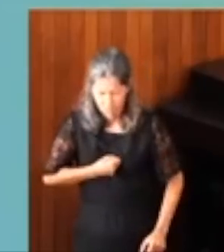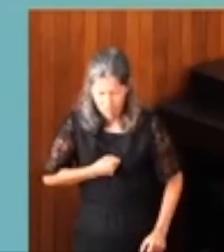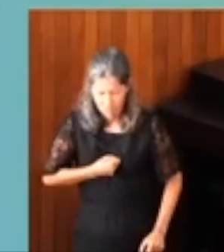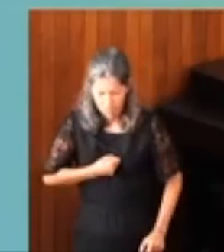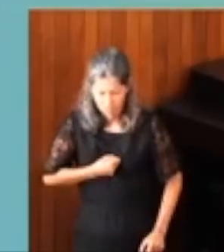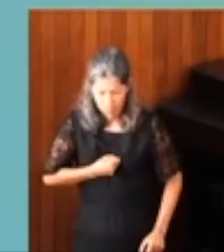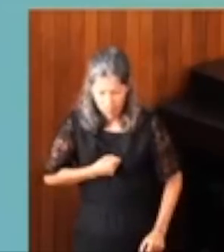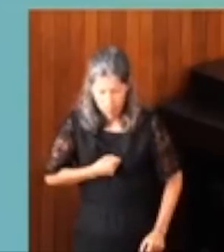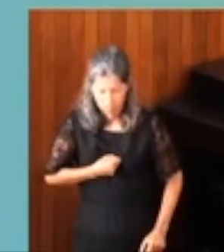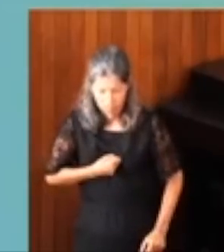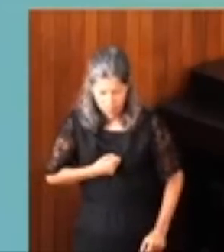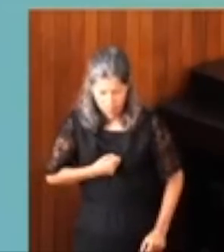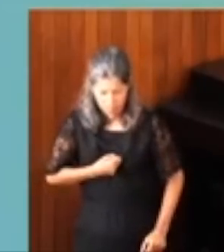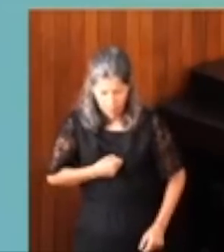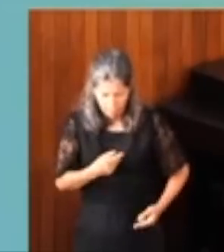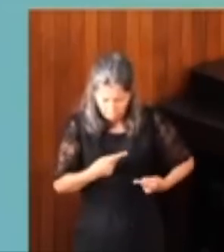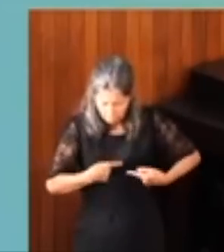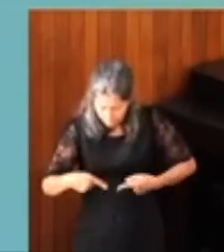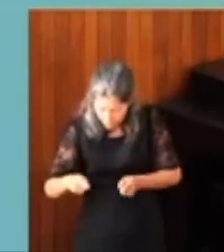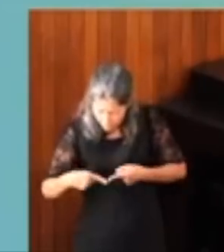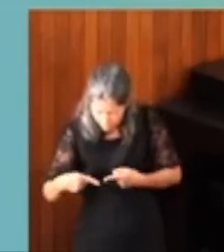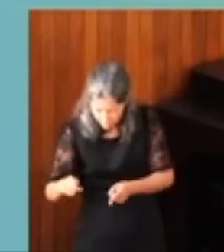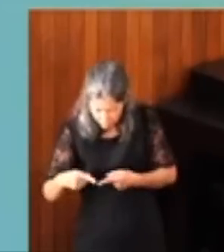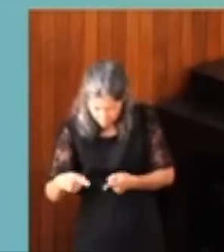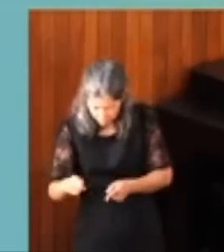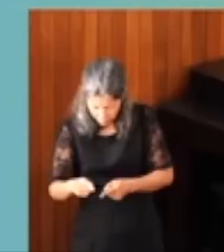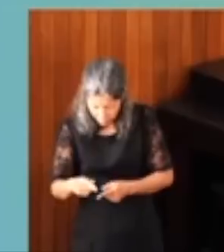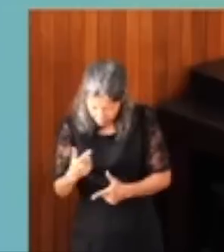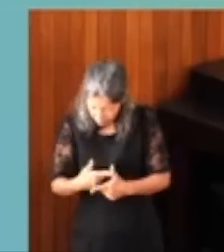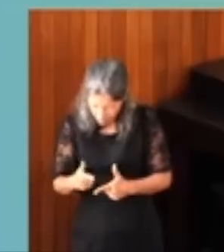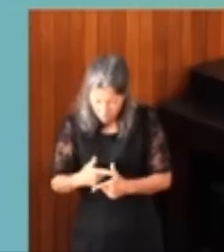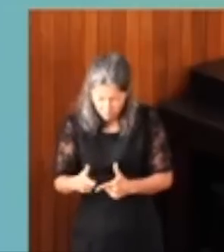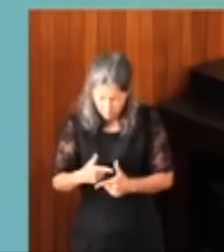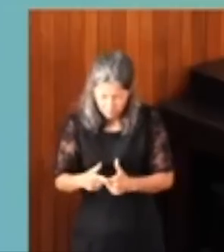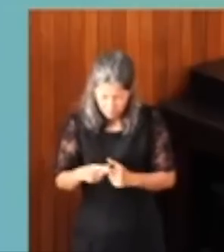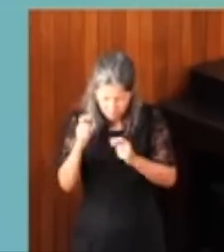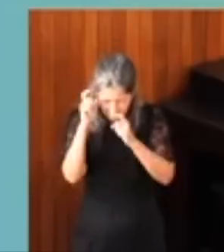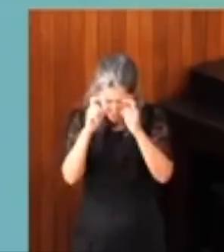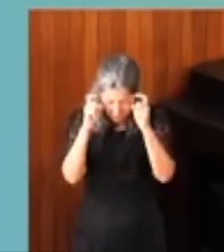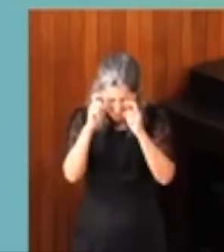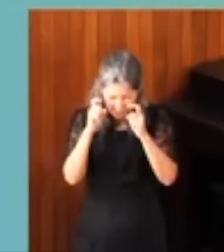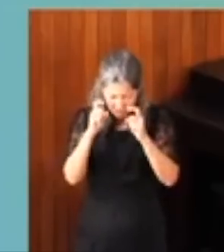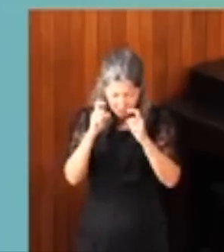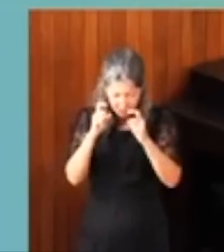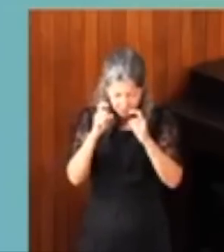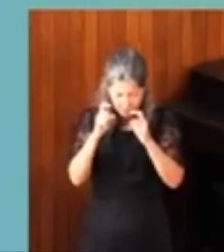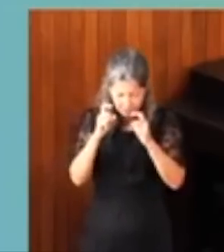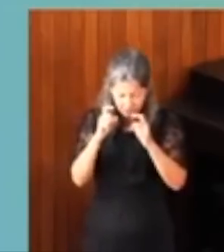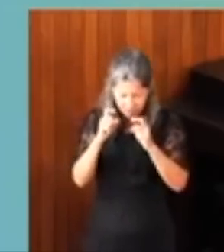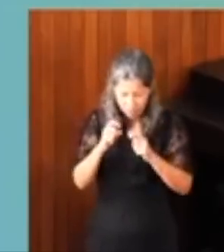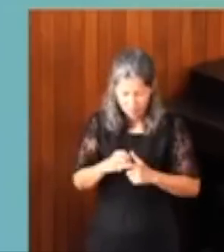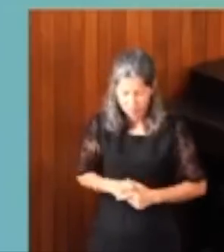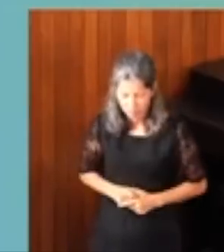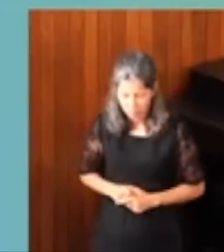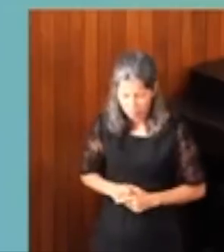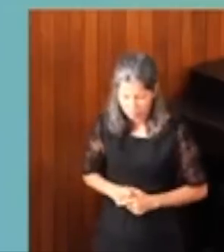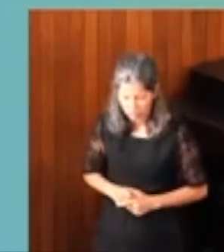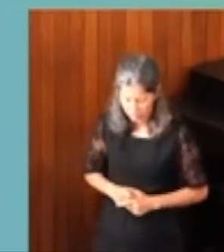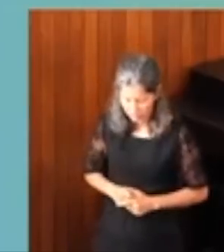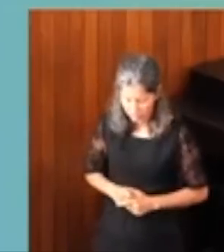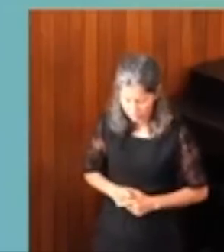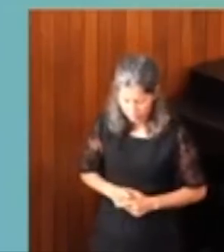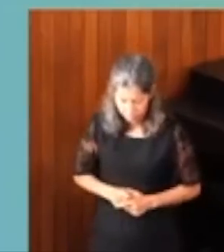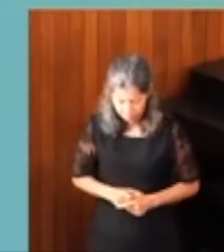diabo persegue você, se você tem suas lutas, claro, ninguém aqui é masoquista, né? Que bom, eu estou feliz porque eu estou sofrendo. Não é